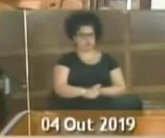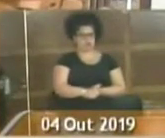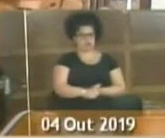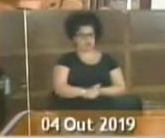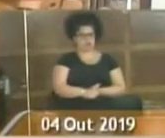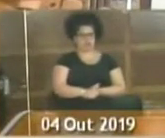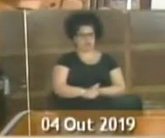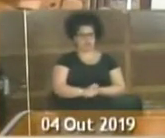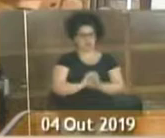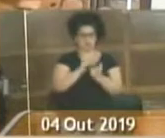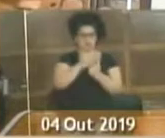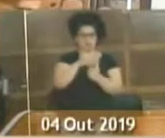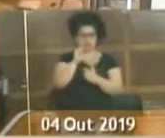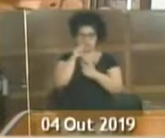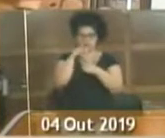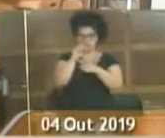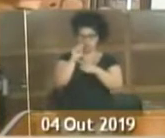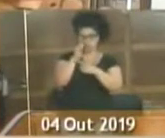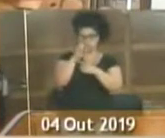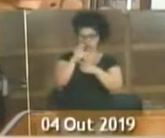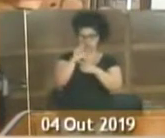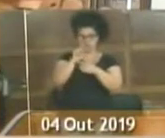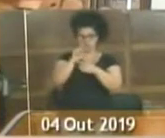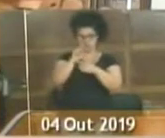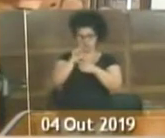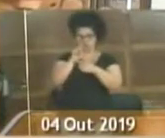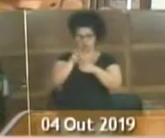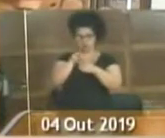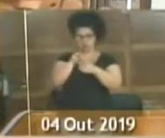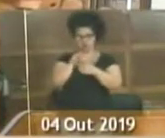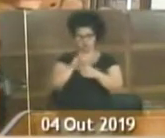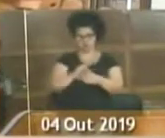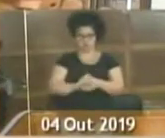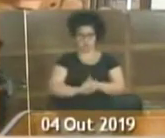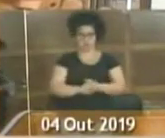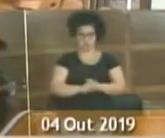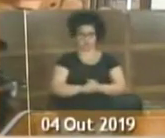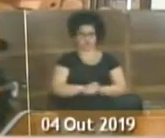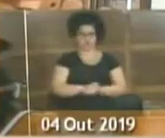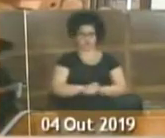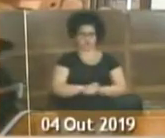Então, a Ana Carolina vai estar se juntando a nós.